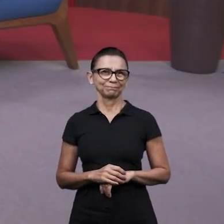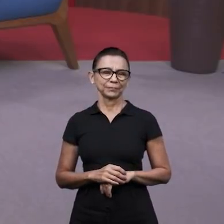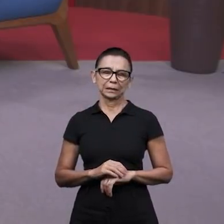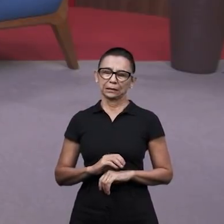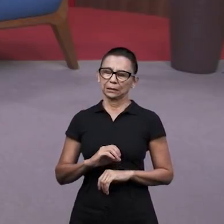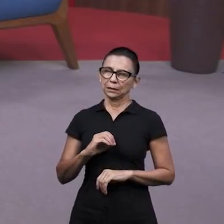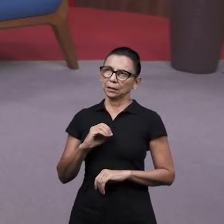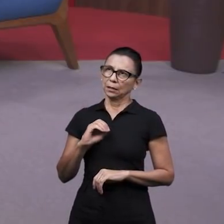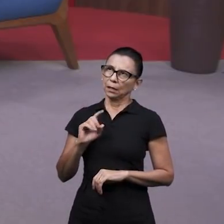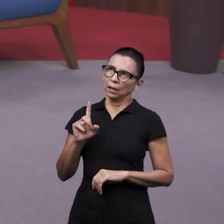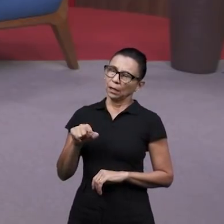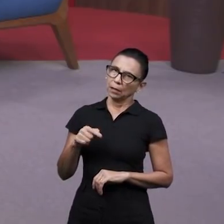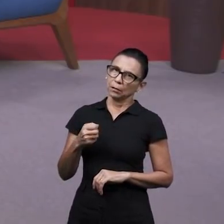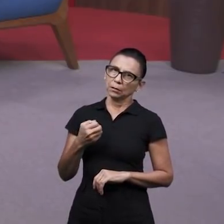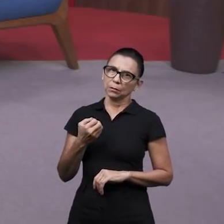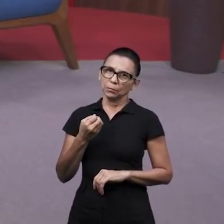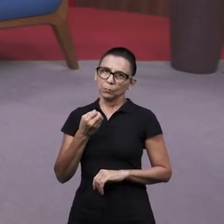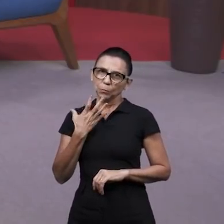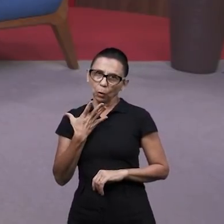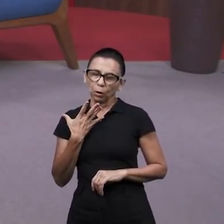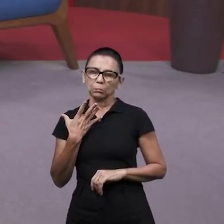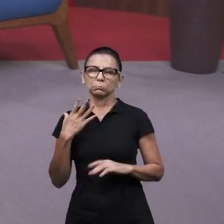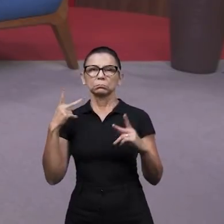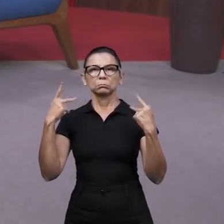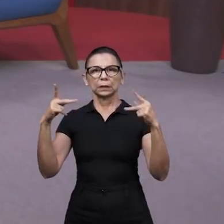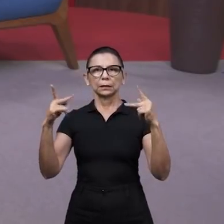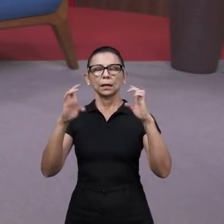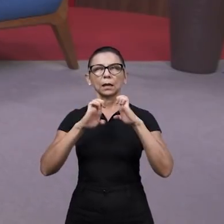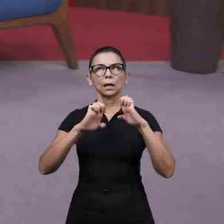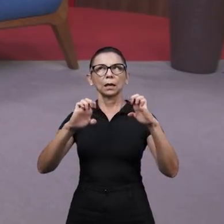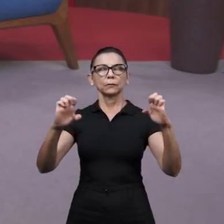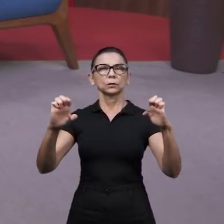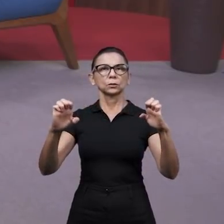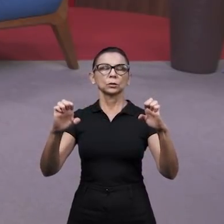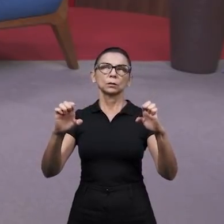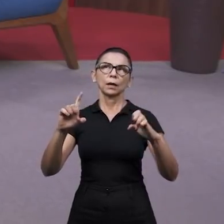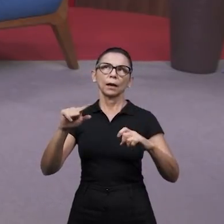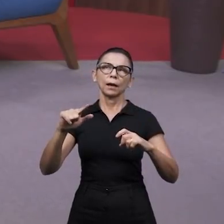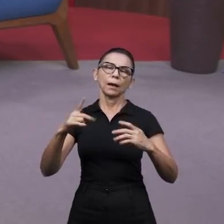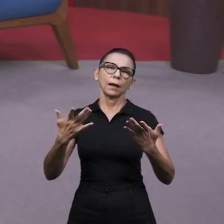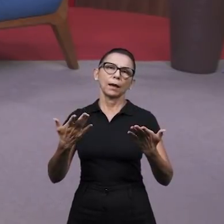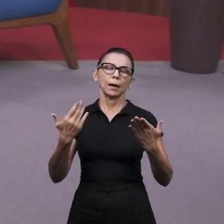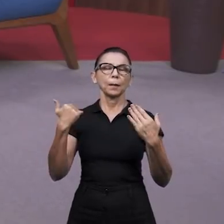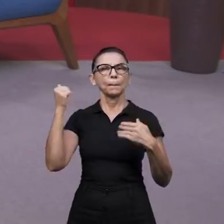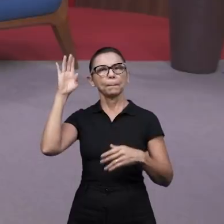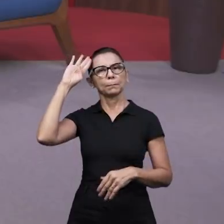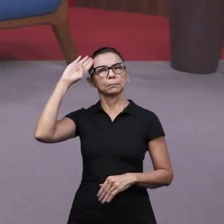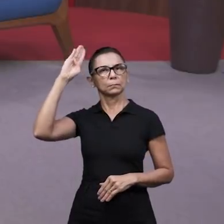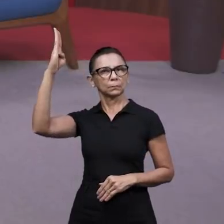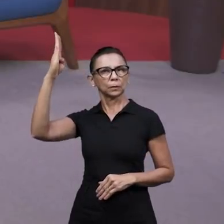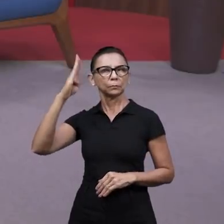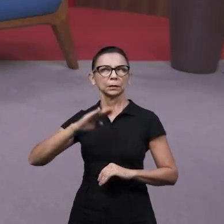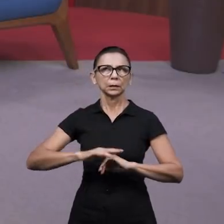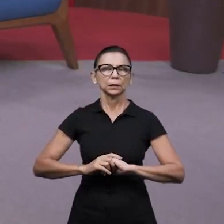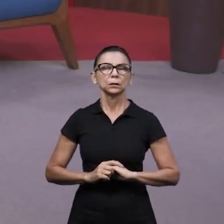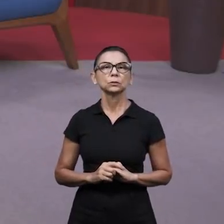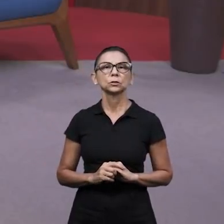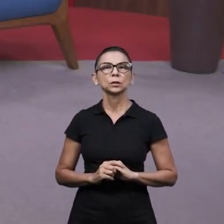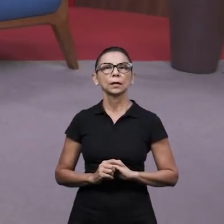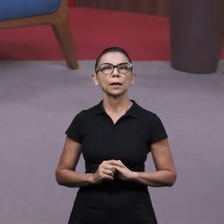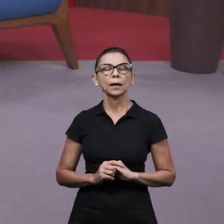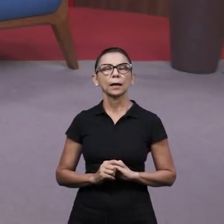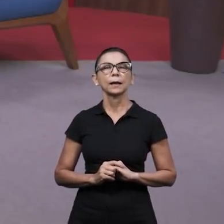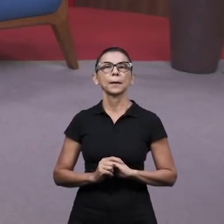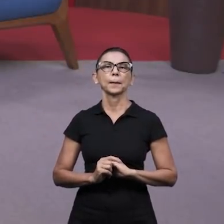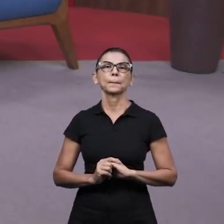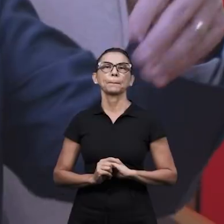Bem, pregar o Evangelho é, acima de tudo, falar de Jesus, da